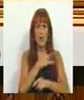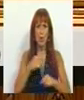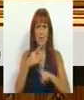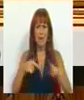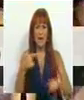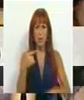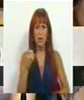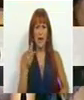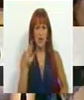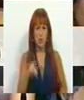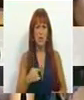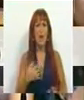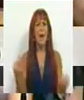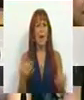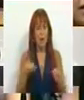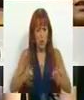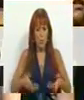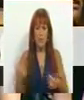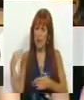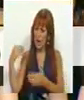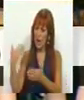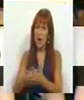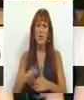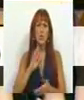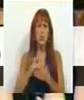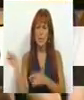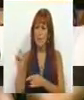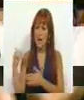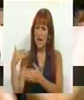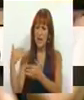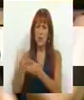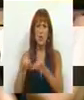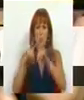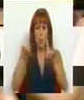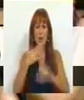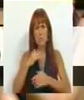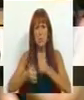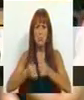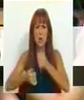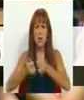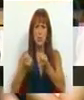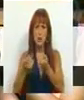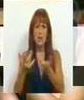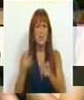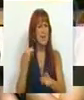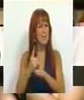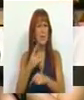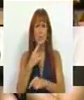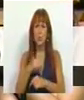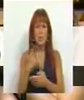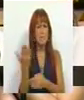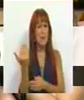no Médio Tejo. Reconheçamos que de então para cá, sobretudo nos últimos meses, o quadro tem melhorado um pouco, mas mantêm-se